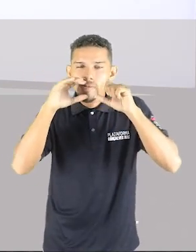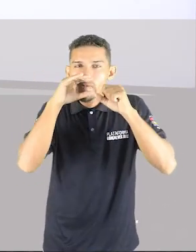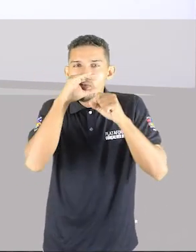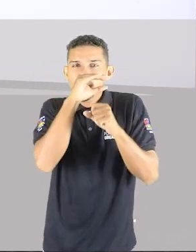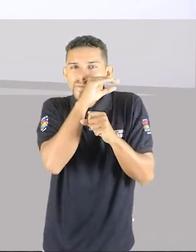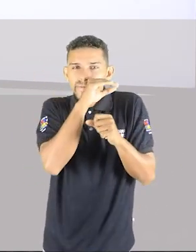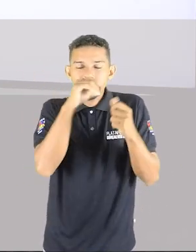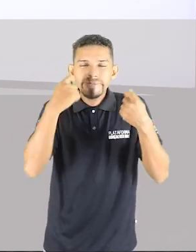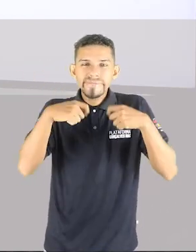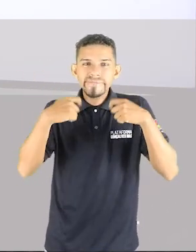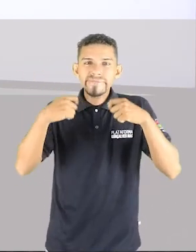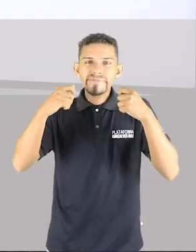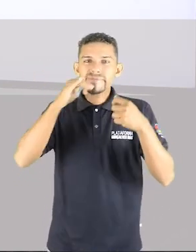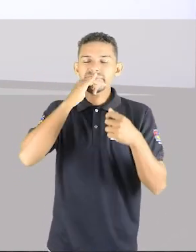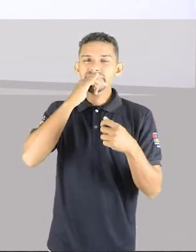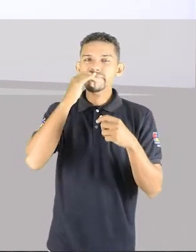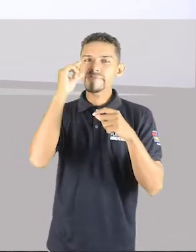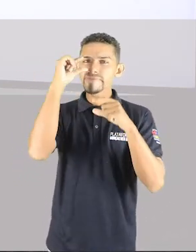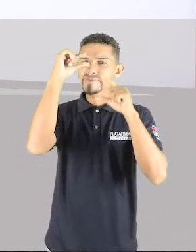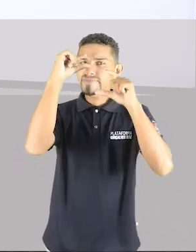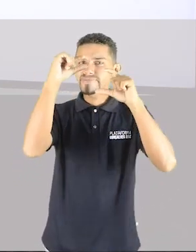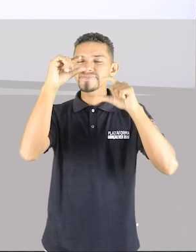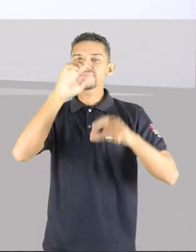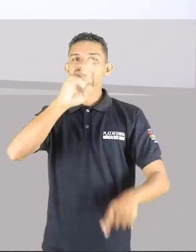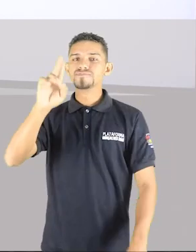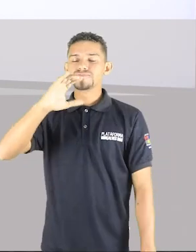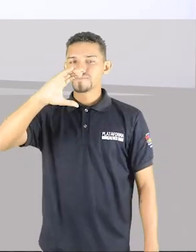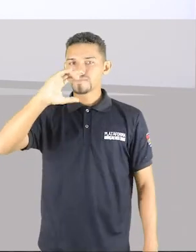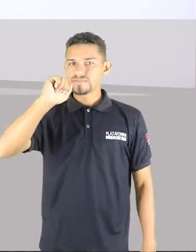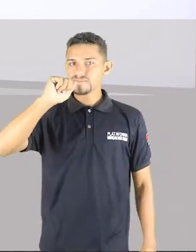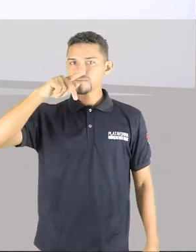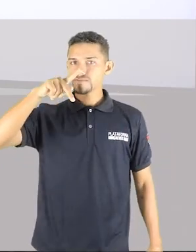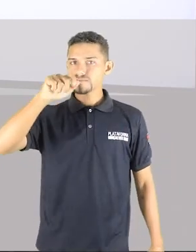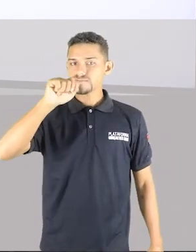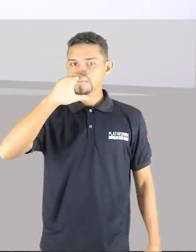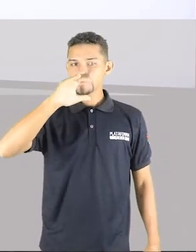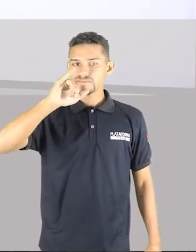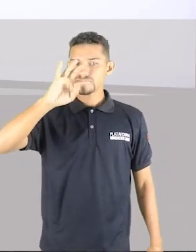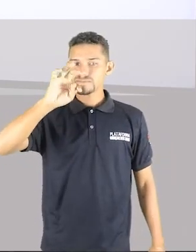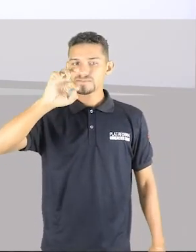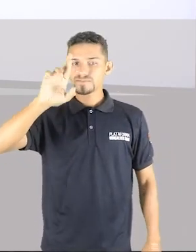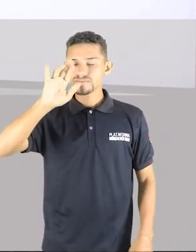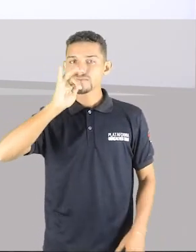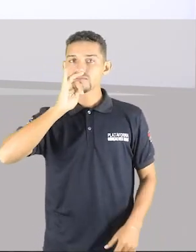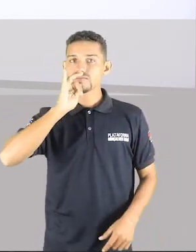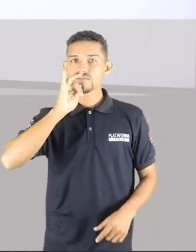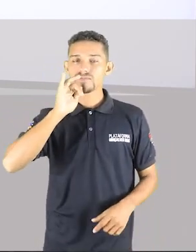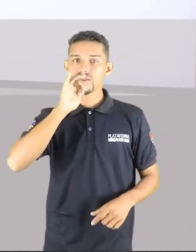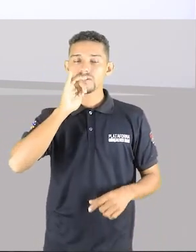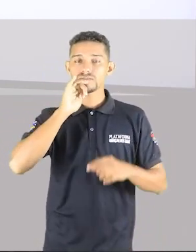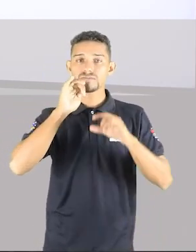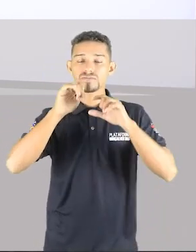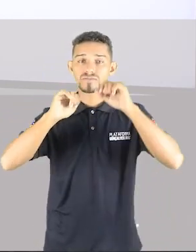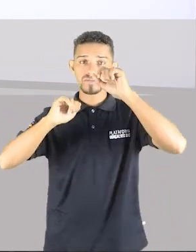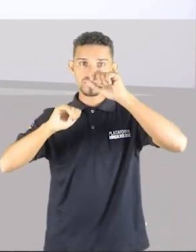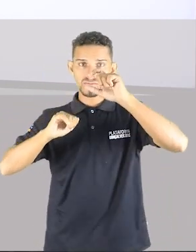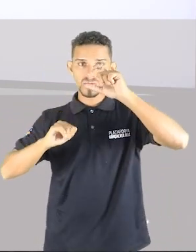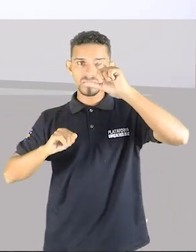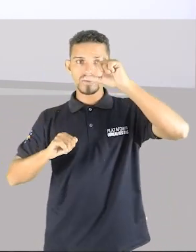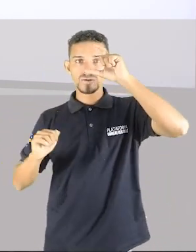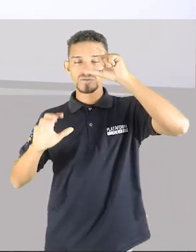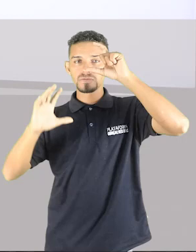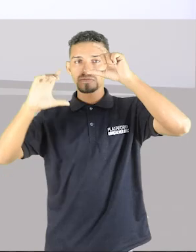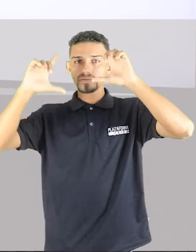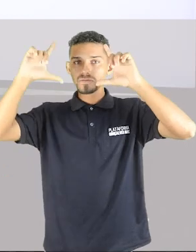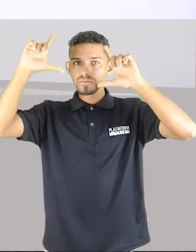muito grande então ali se coloca um capacitor para poder armazenar carga vai cheo de carga